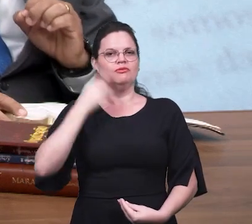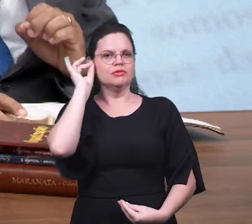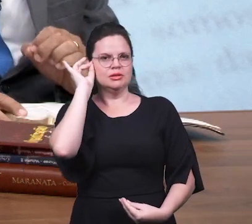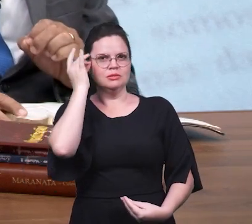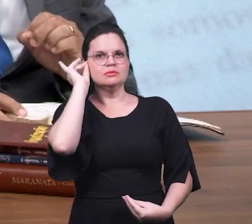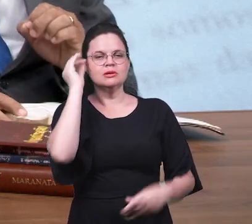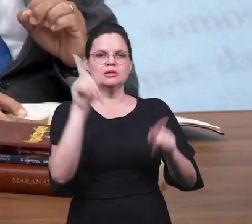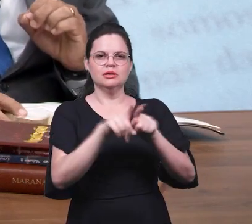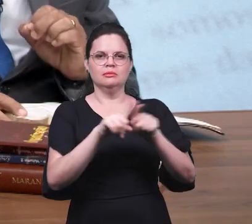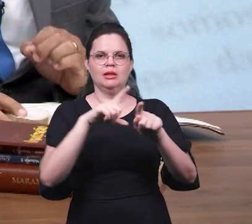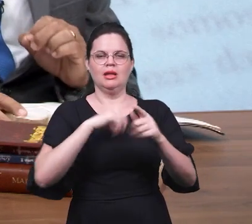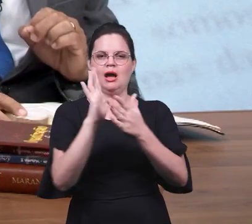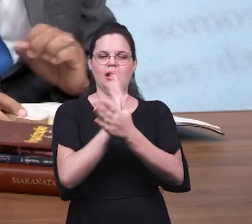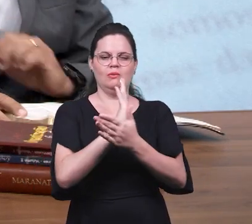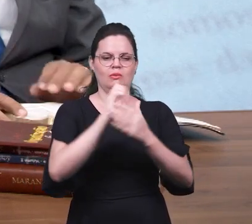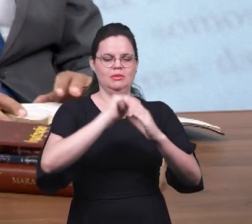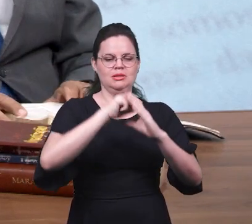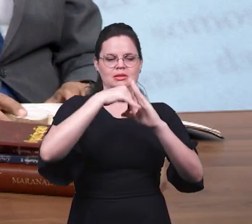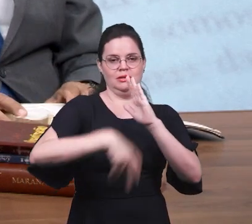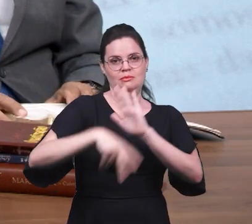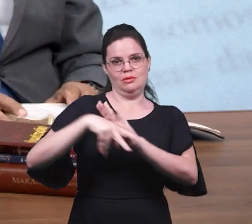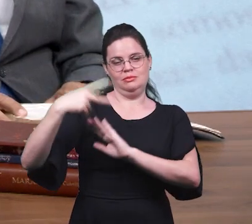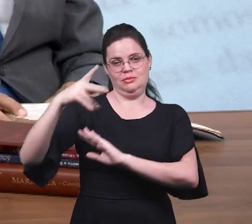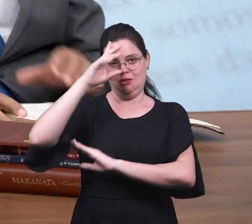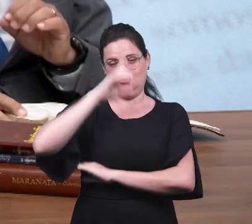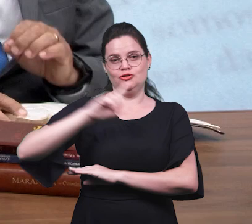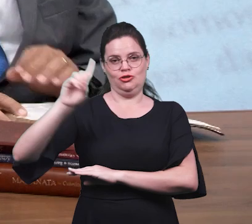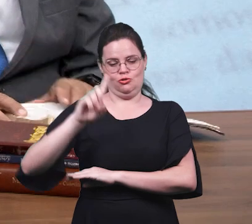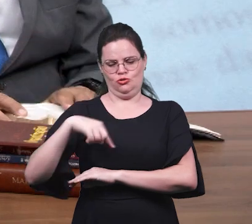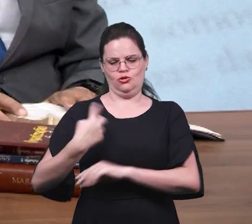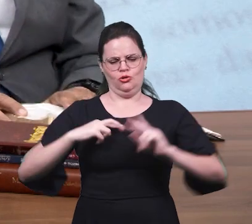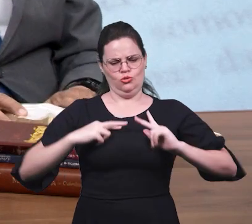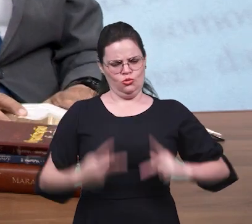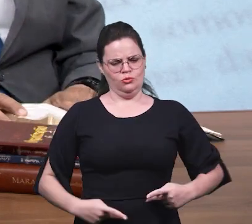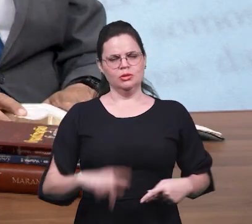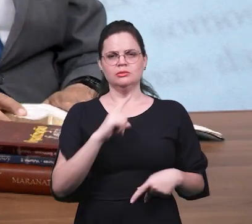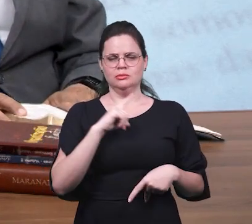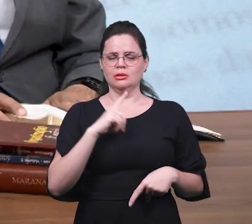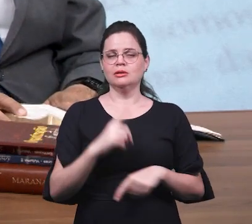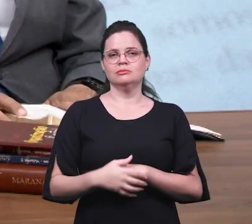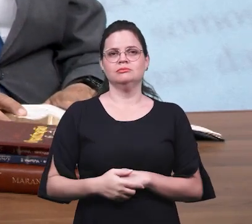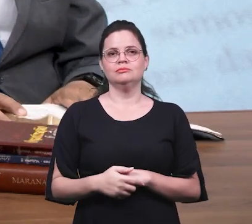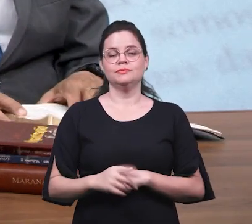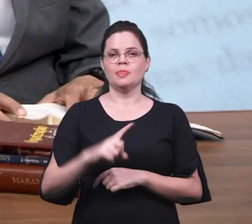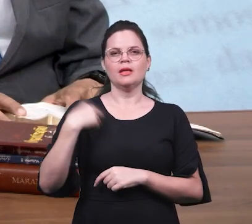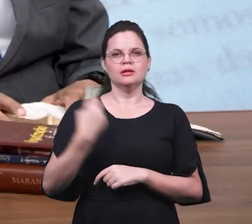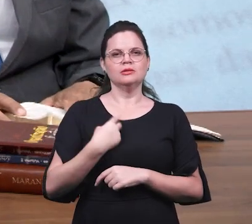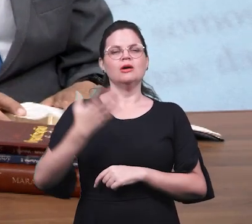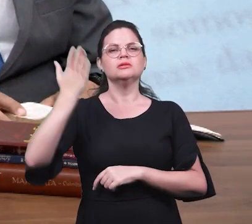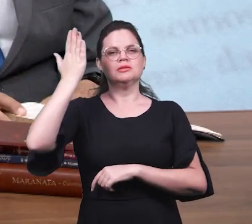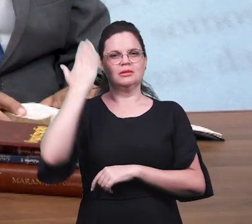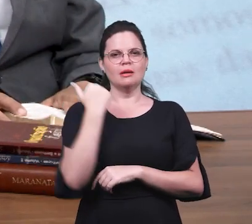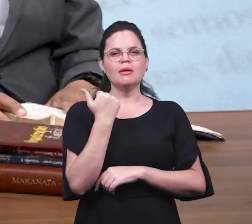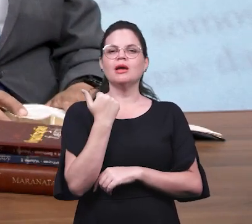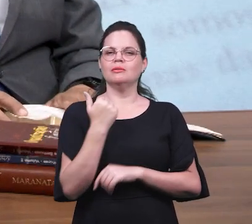de atributos próprios de Deus. O conhecimento dessa realidade assume